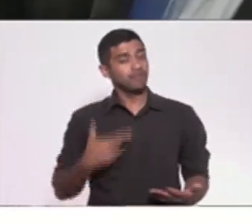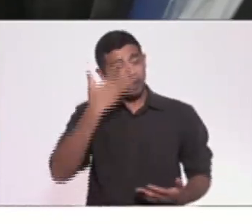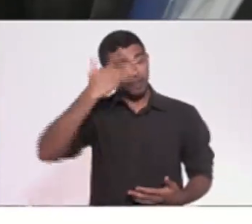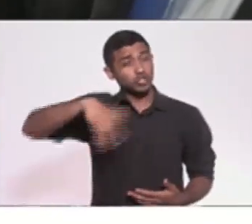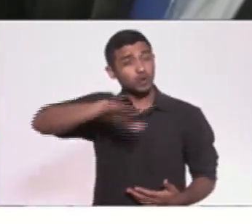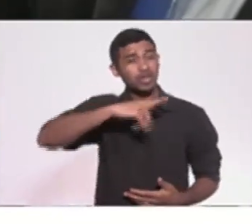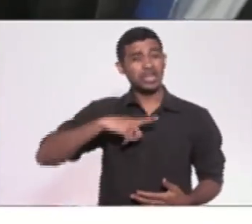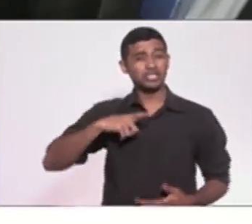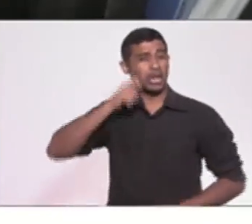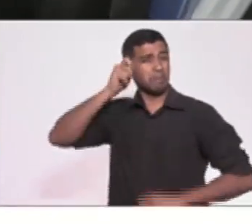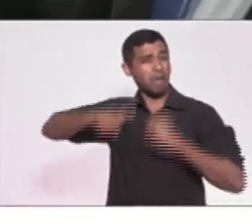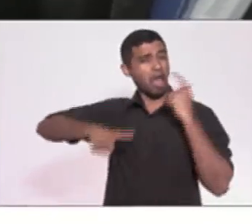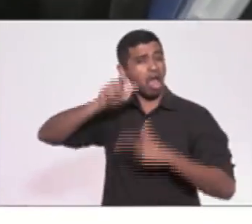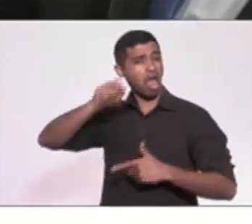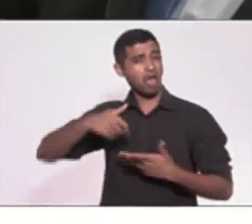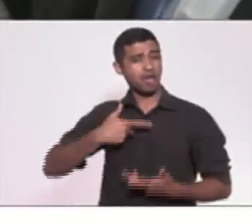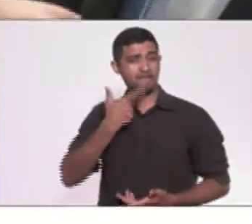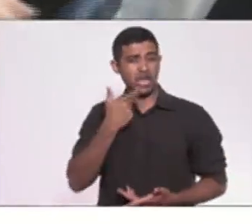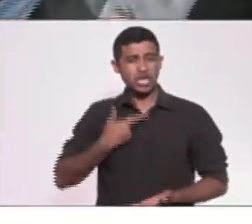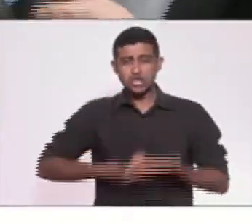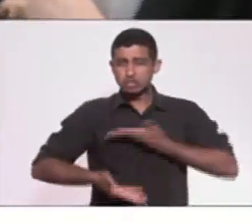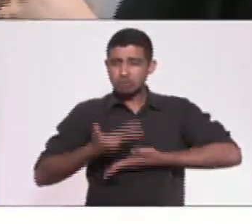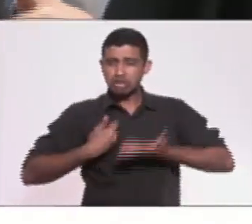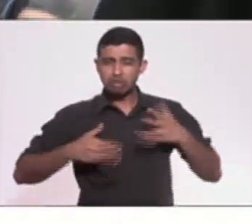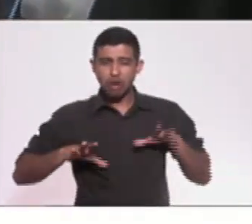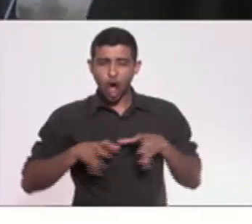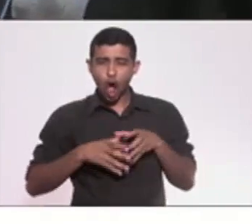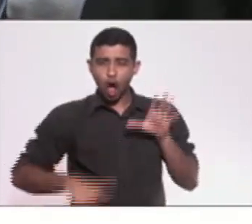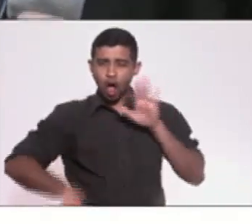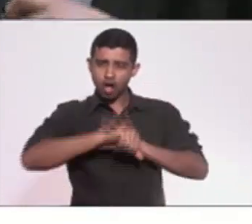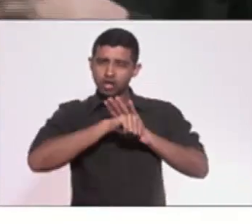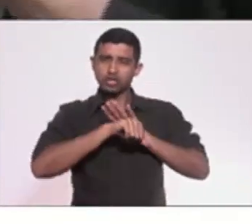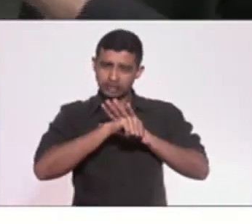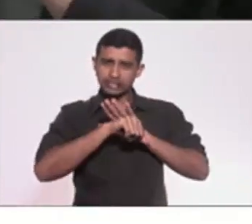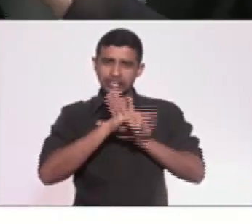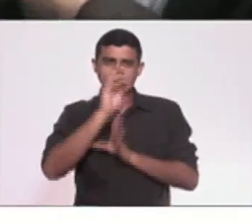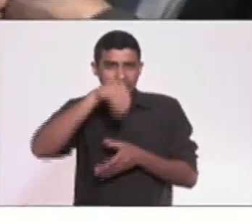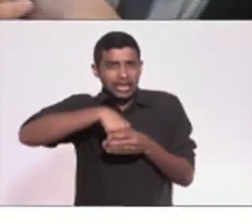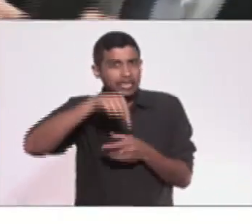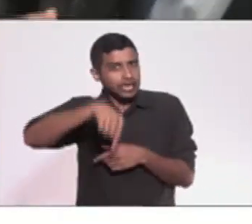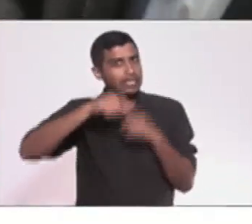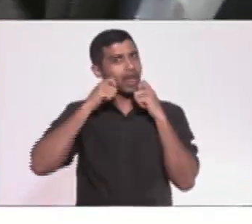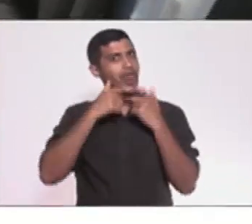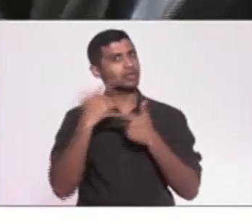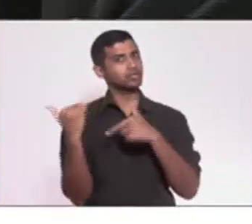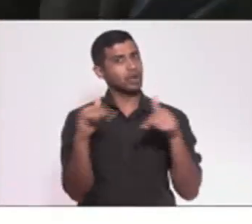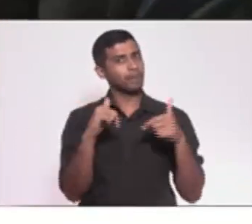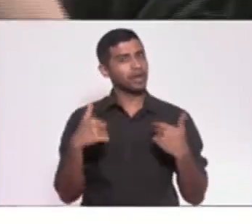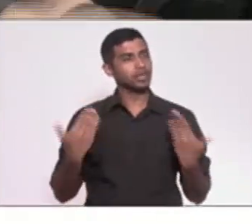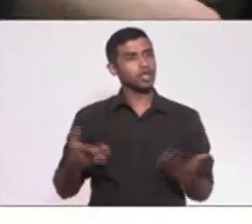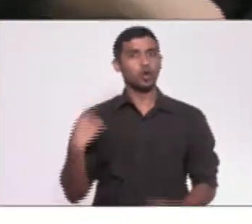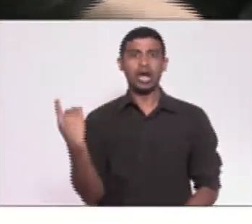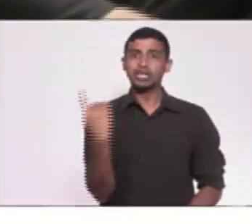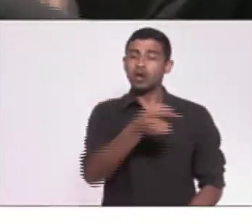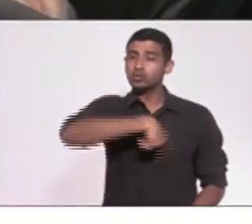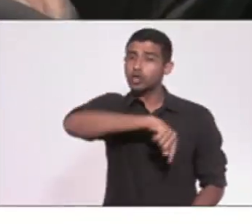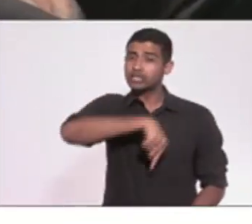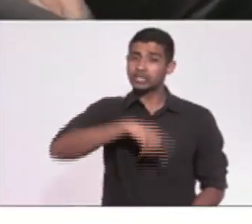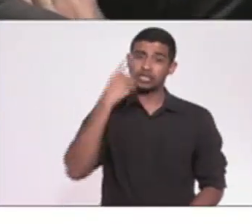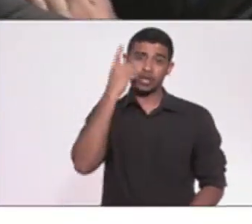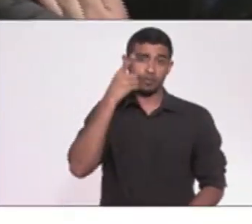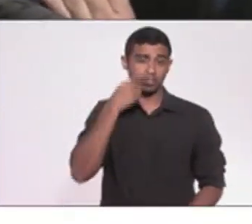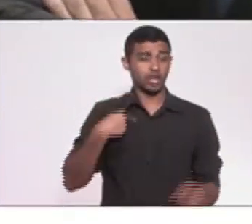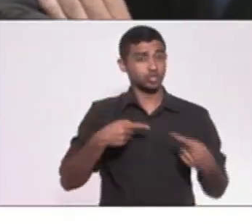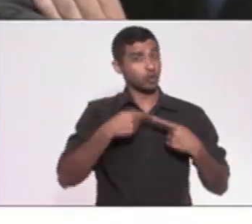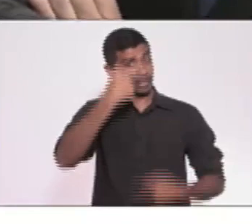sendo acusadas de participarem dessa organização criminosa e atuarem aqui dentro desse parlamento. Então, cabe a cada um de nós, de acordo